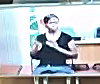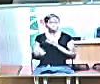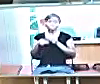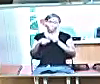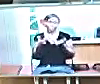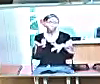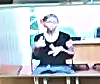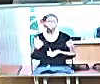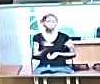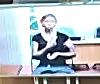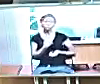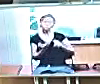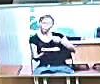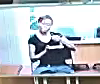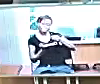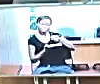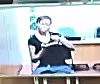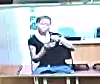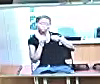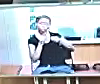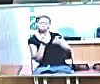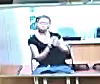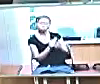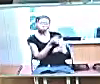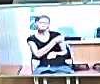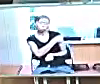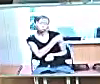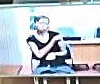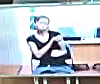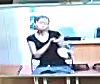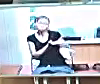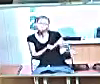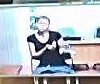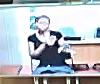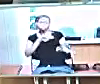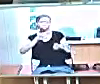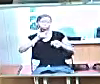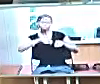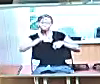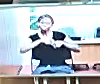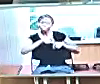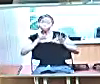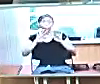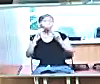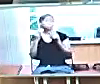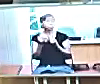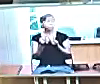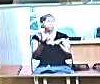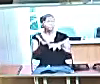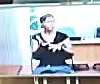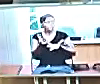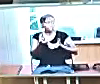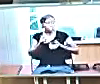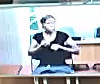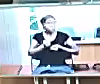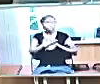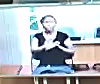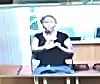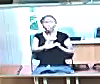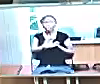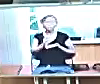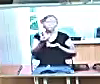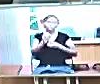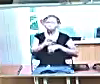lá nas bases com esses alunos com isso os jovens rurais com essas famílias rurais que recebem essa essa